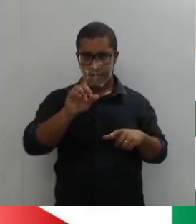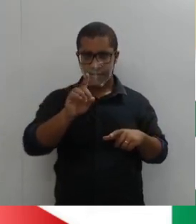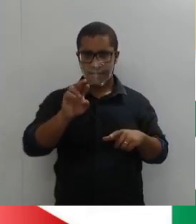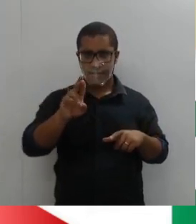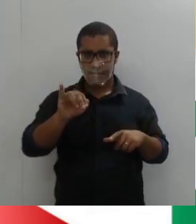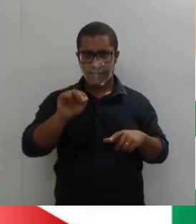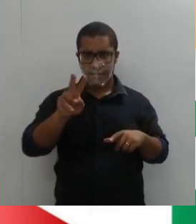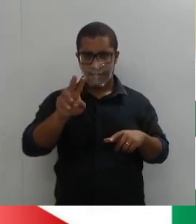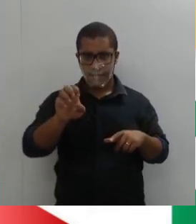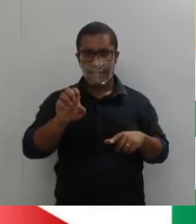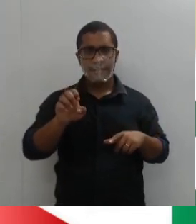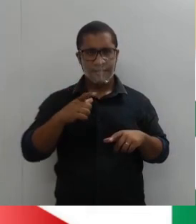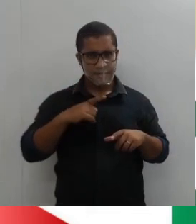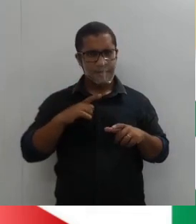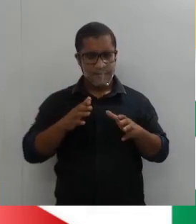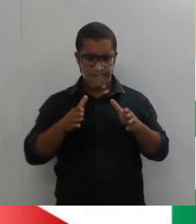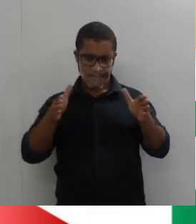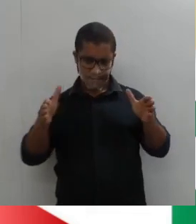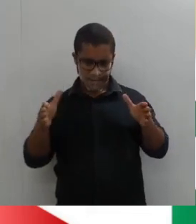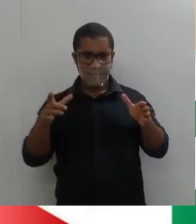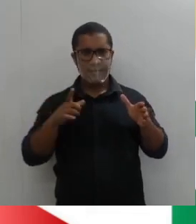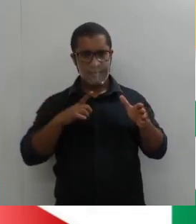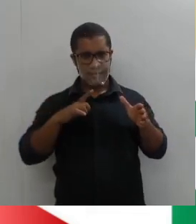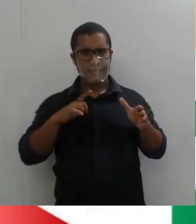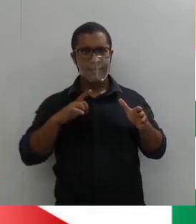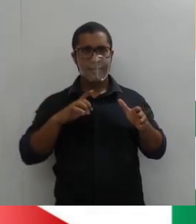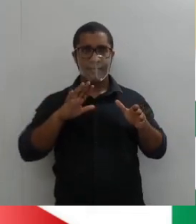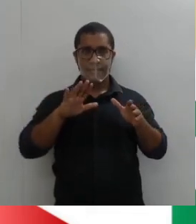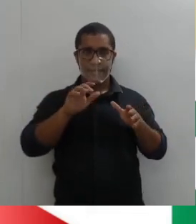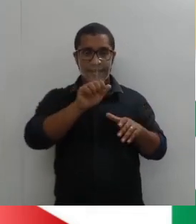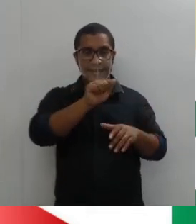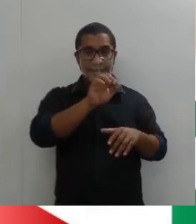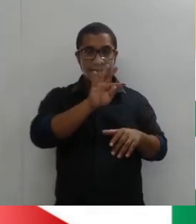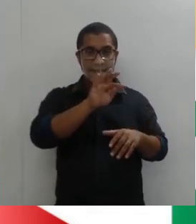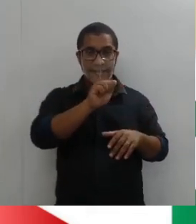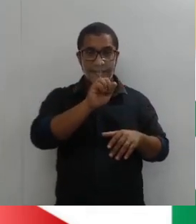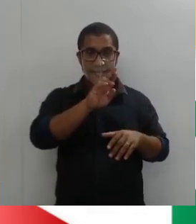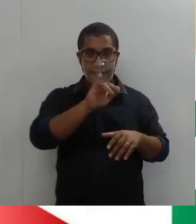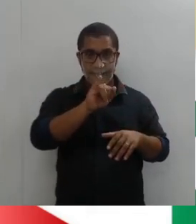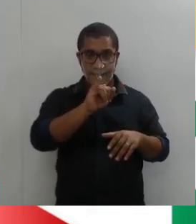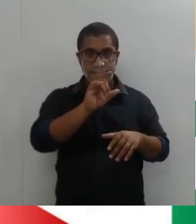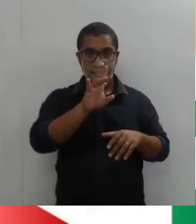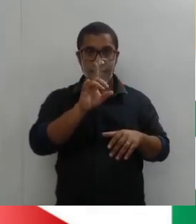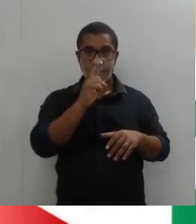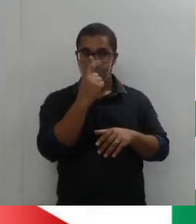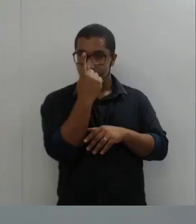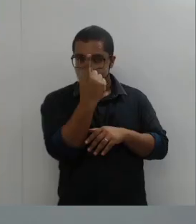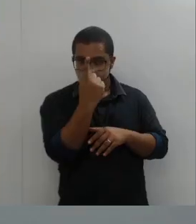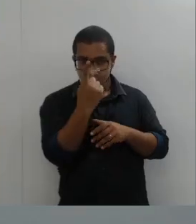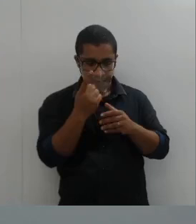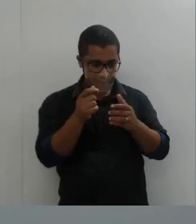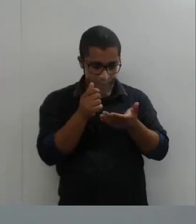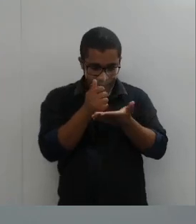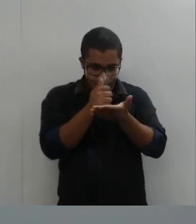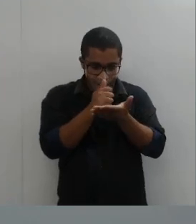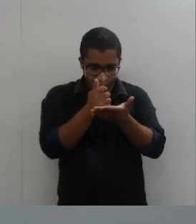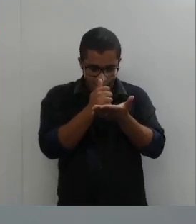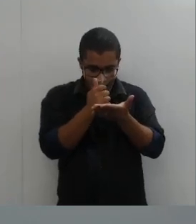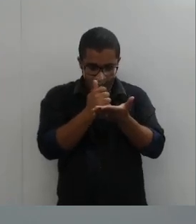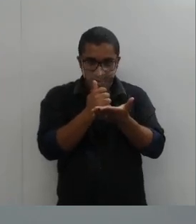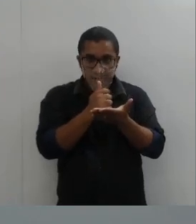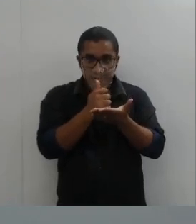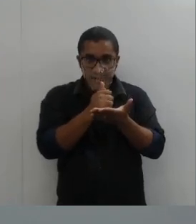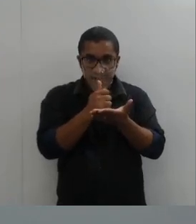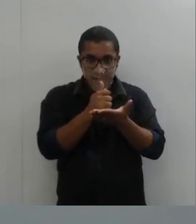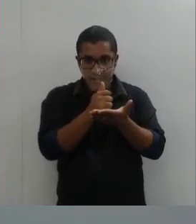coisa mais robusta, uma coisa diferenciada. Lá no Atari só existia um controlezinho, que era uma alavanca, onde